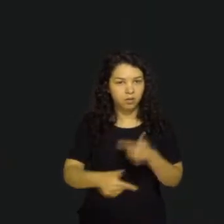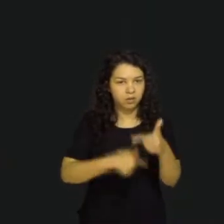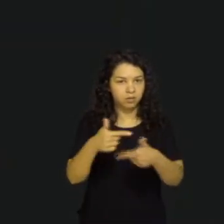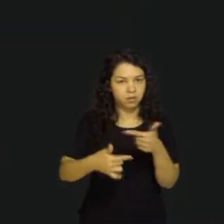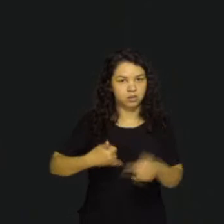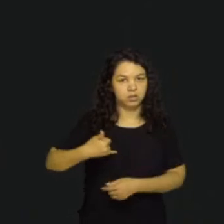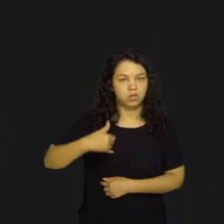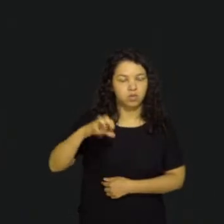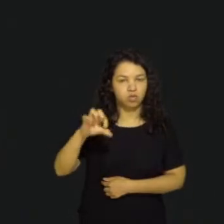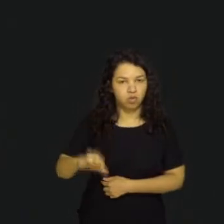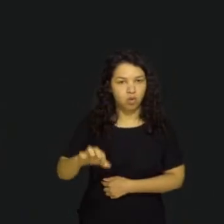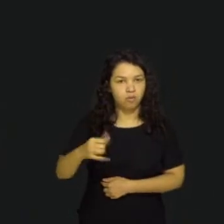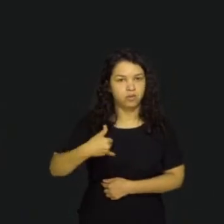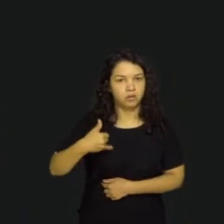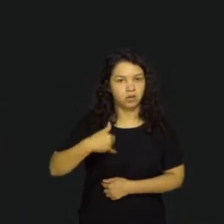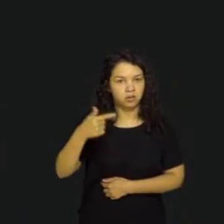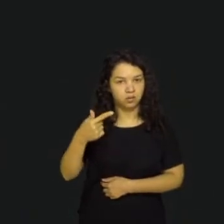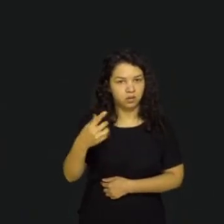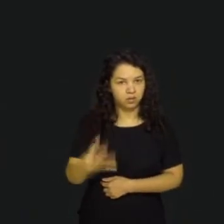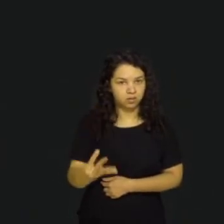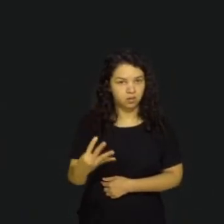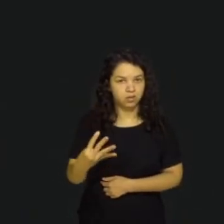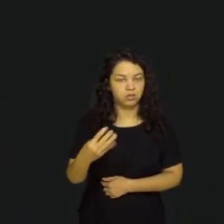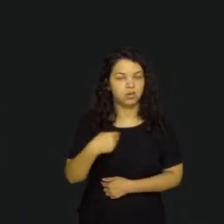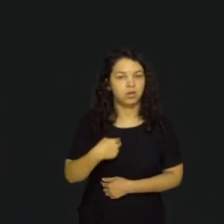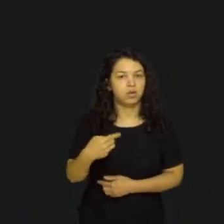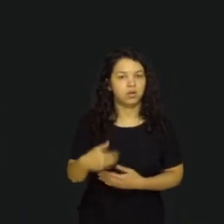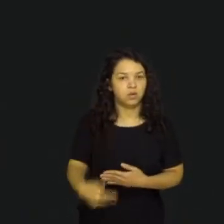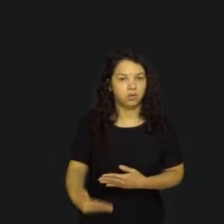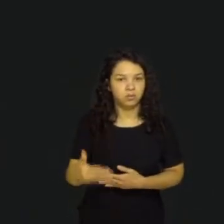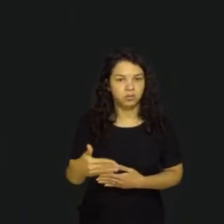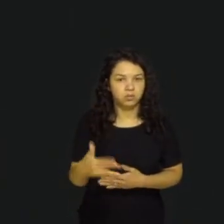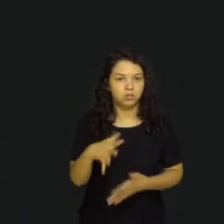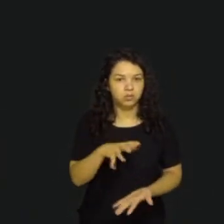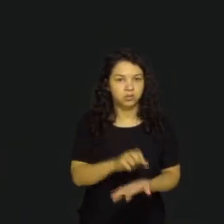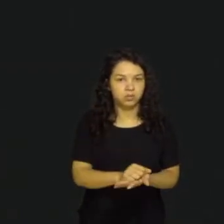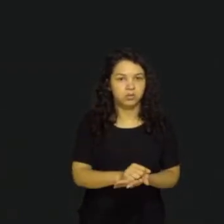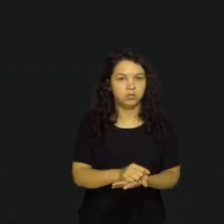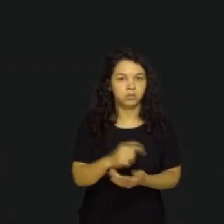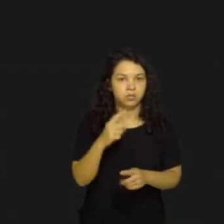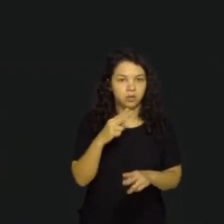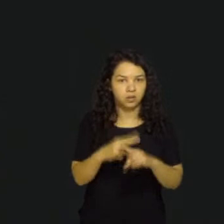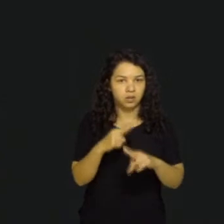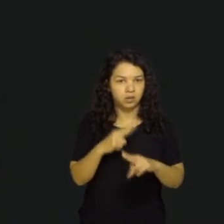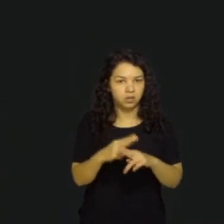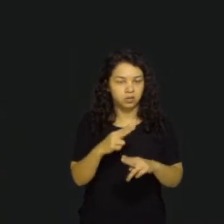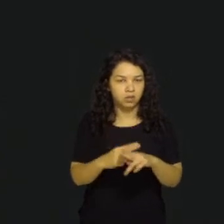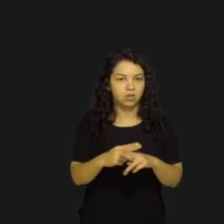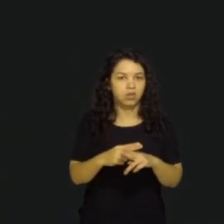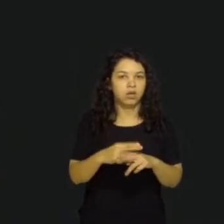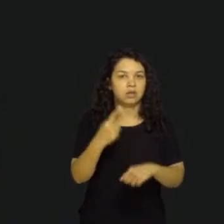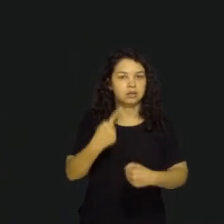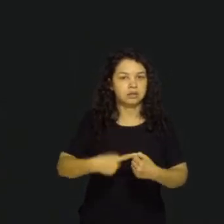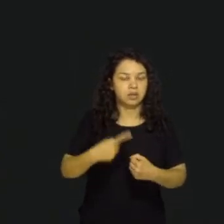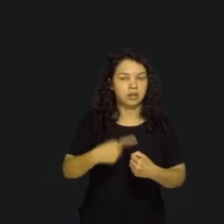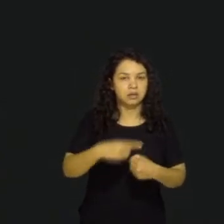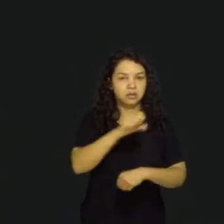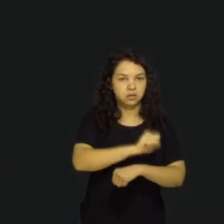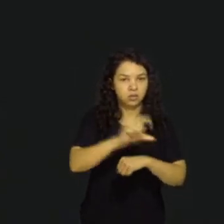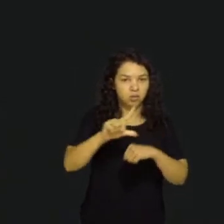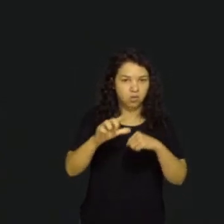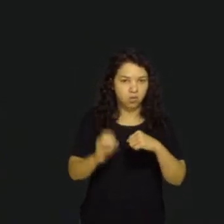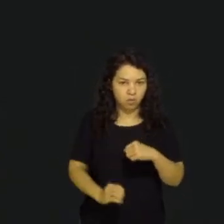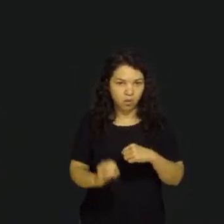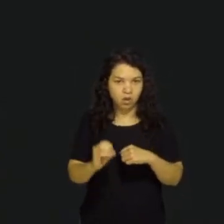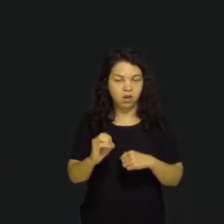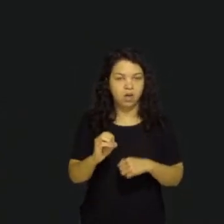de idade, mas com 14 anos de idade eu fui contratado pela Caixa Econômica em São Lourenço do Oeste como estagiário através